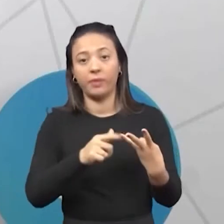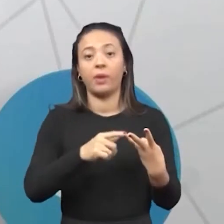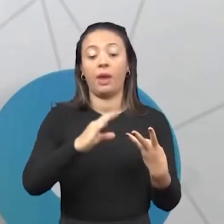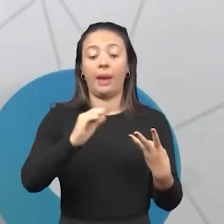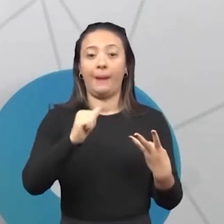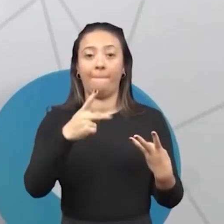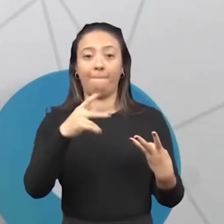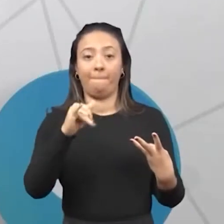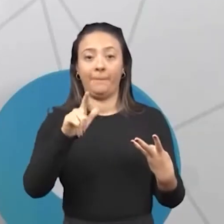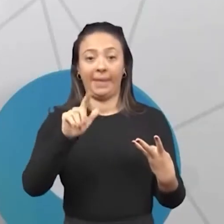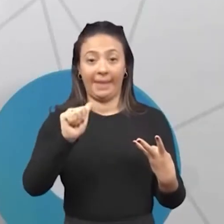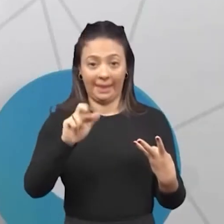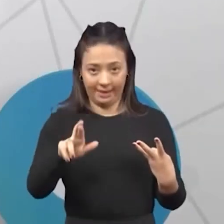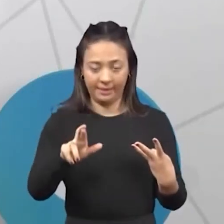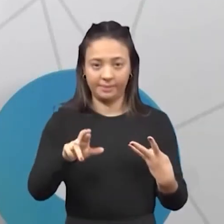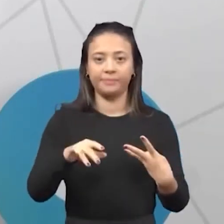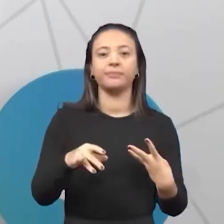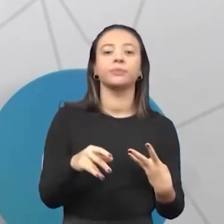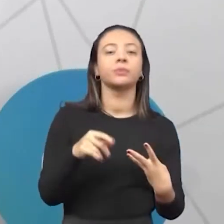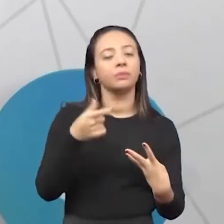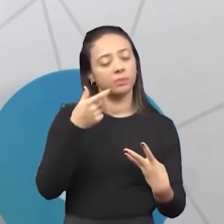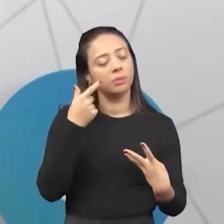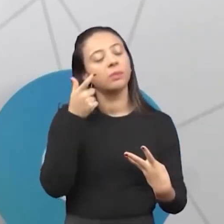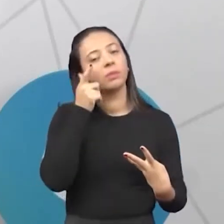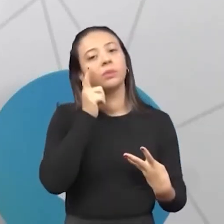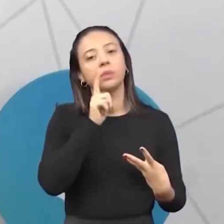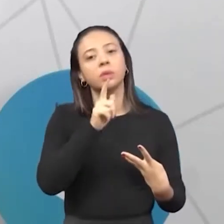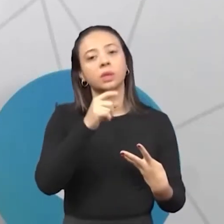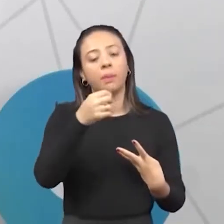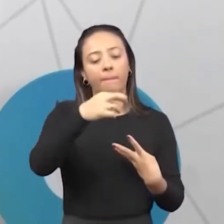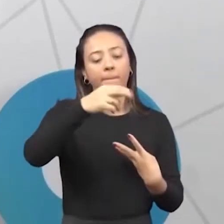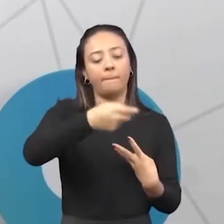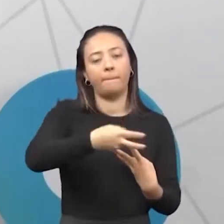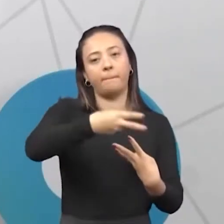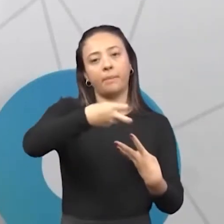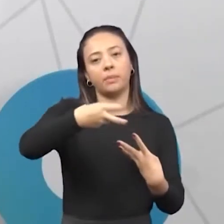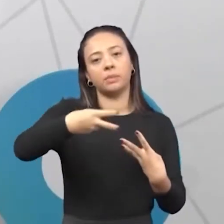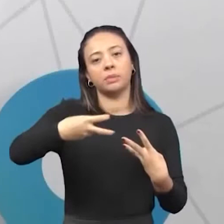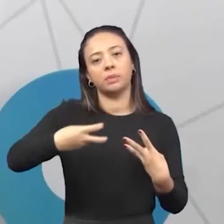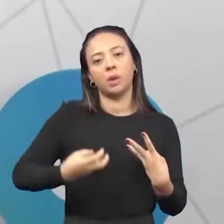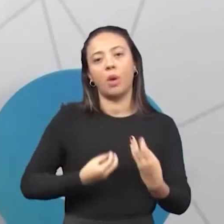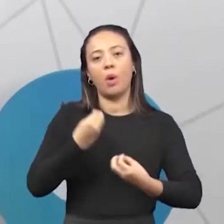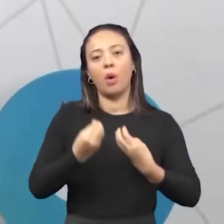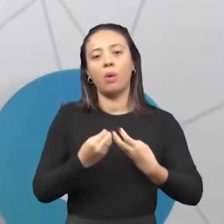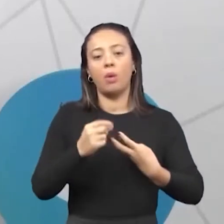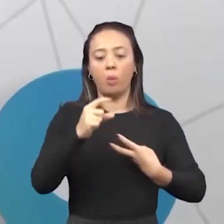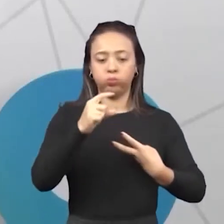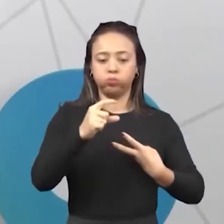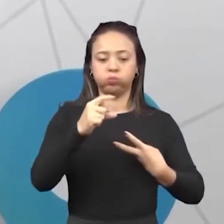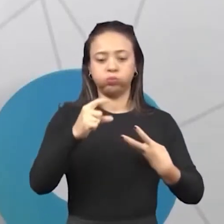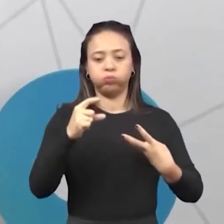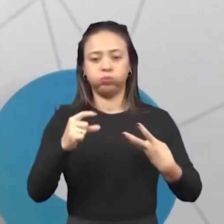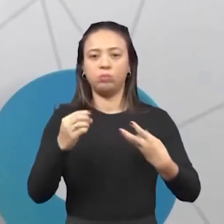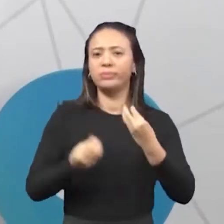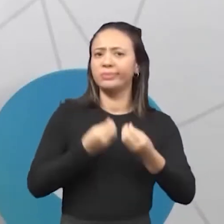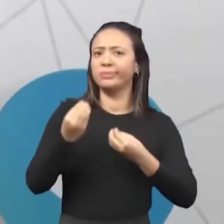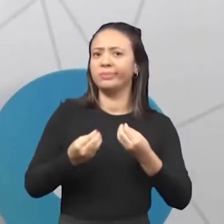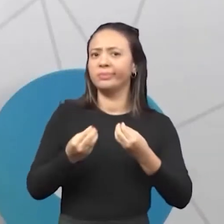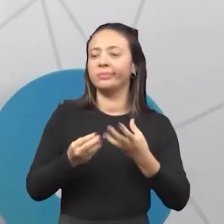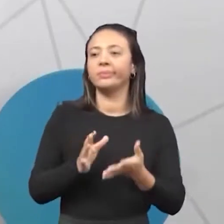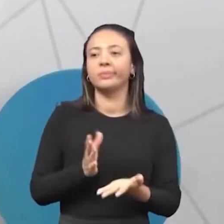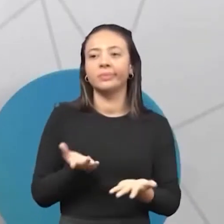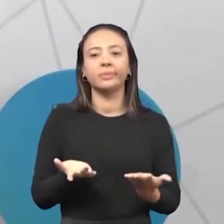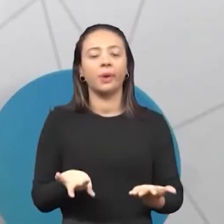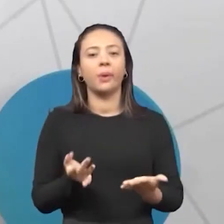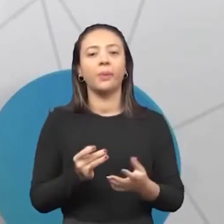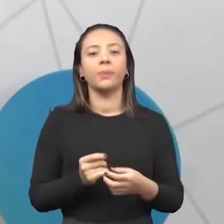vasos sanguíneos é através do calibre, da espessura. Então, nós podemos ver que o que apresenta uma